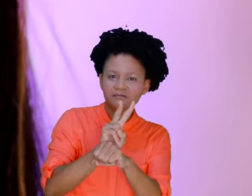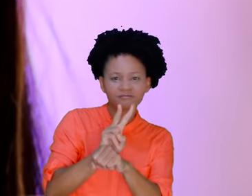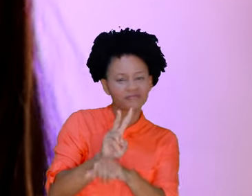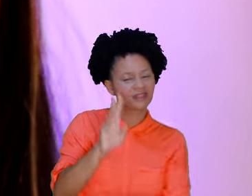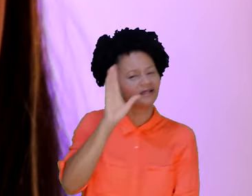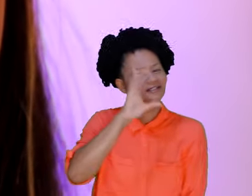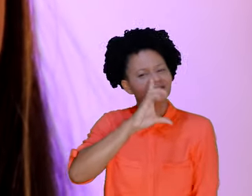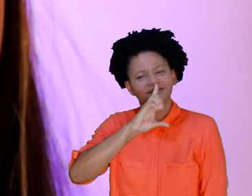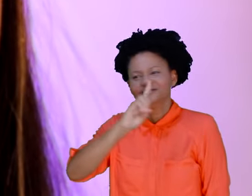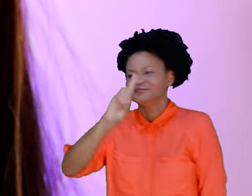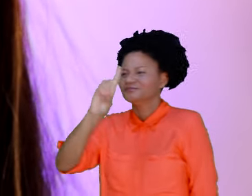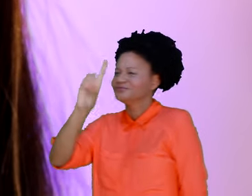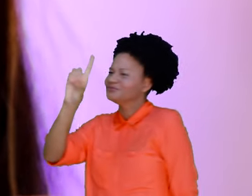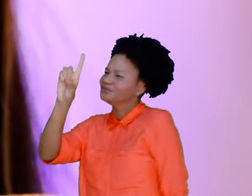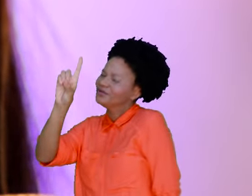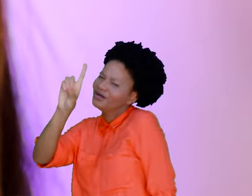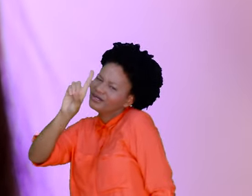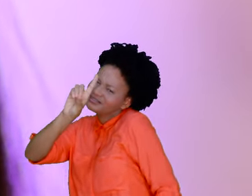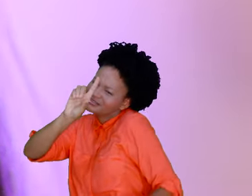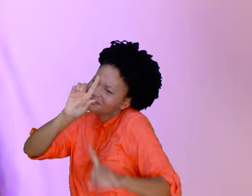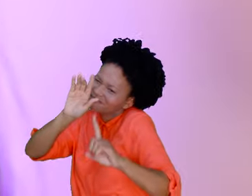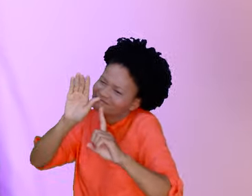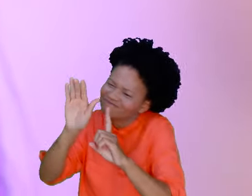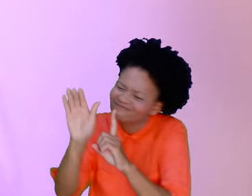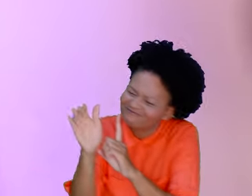fui eu te guardando.